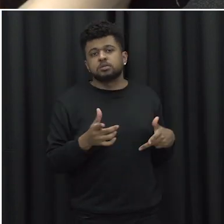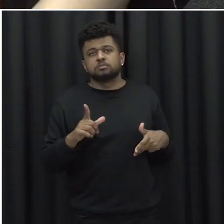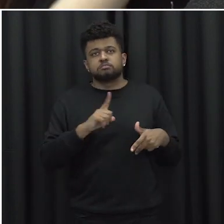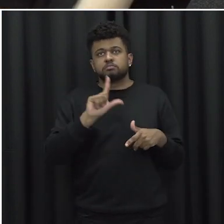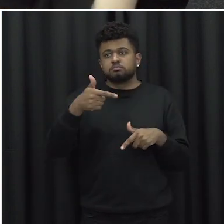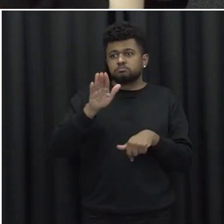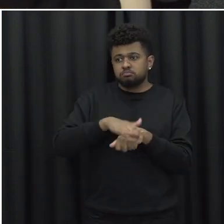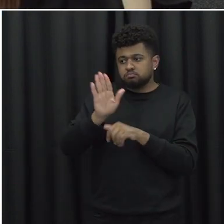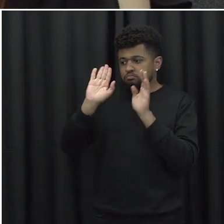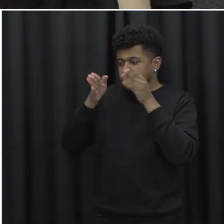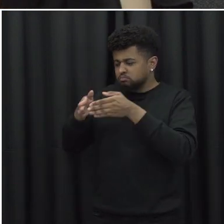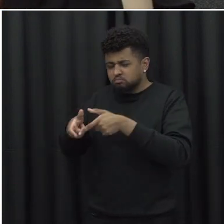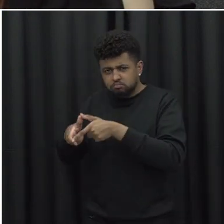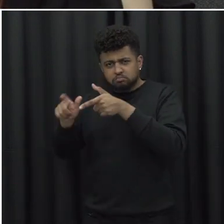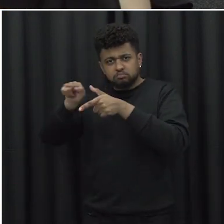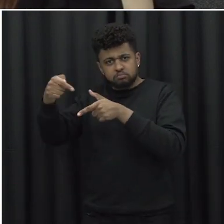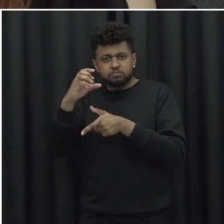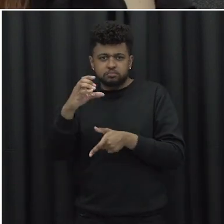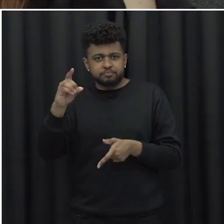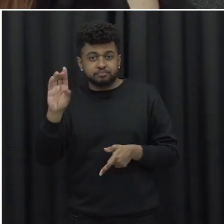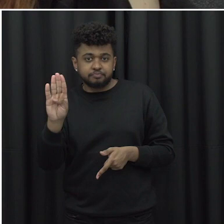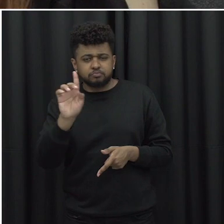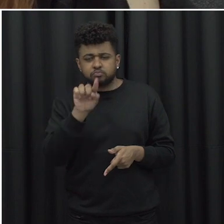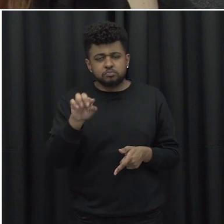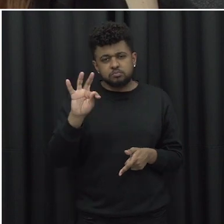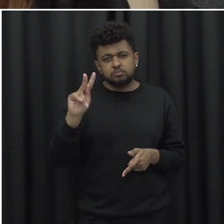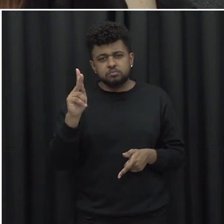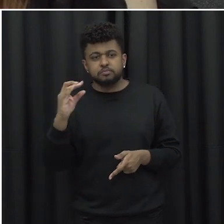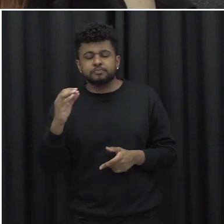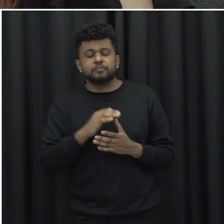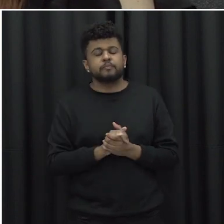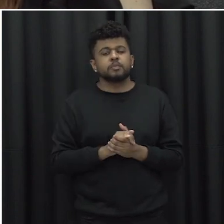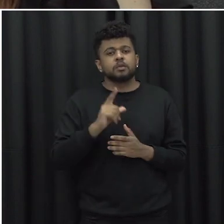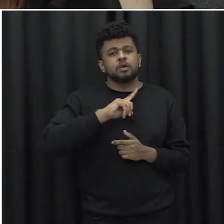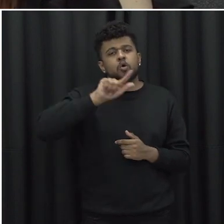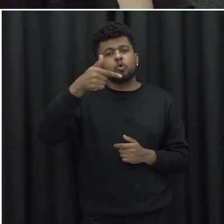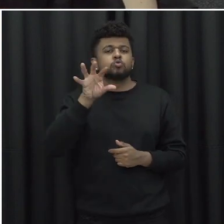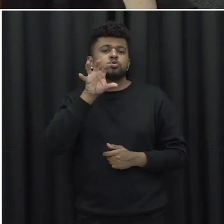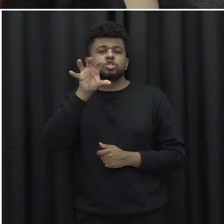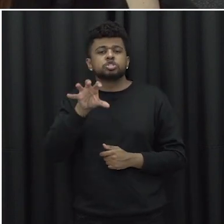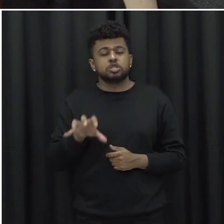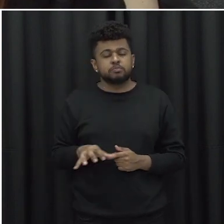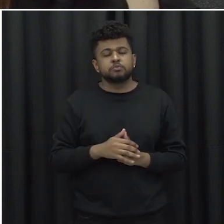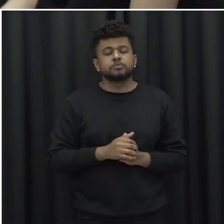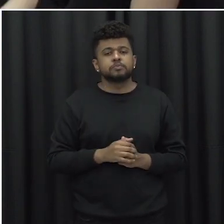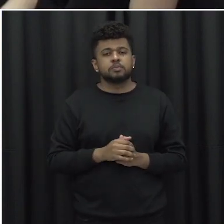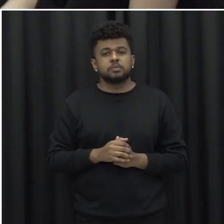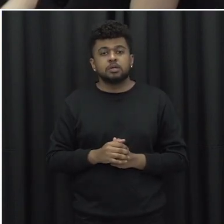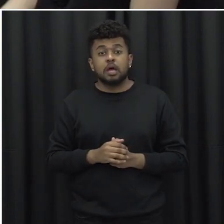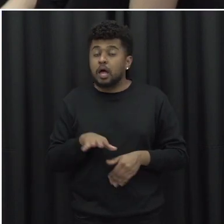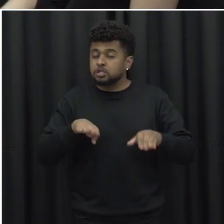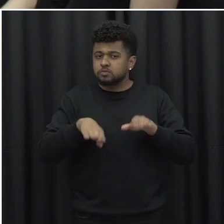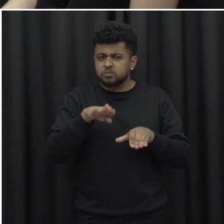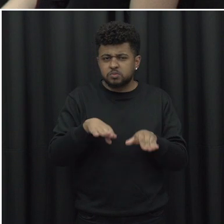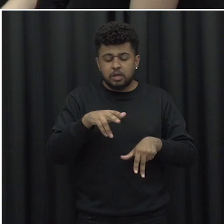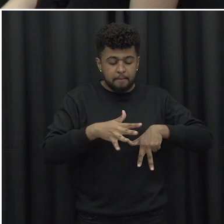uma outra que tem uma concentração maior da outra, do CBD e não do THC. Então ele tem outro tipo de reação a isso.